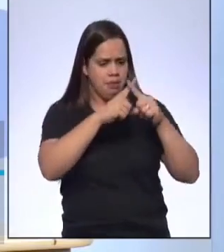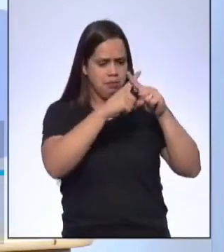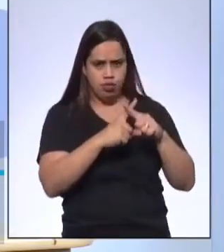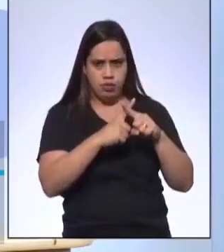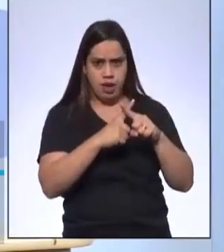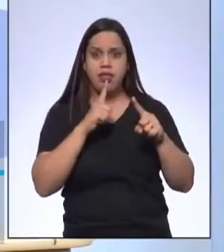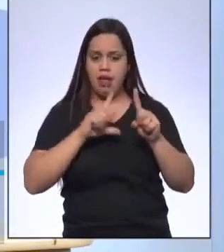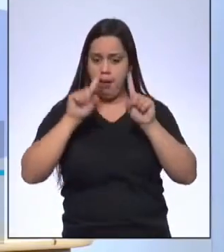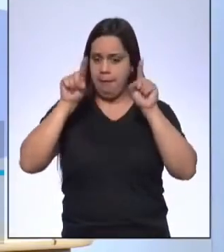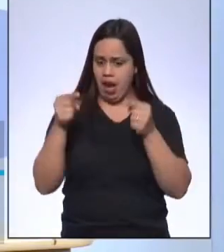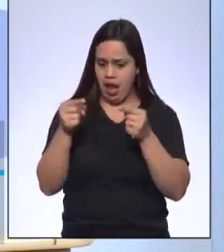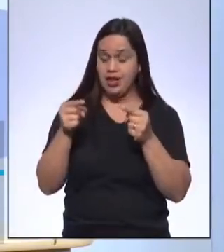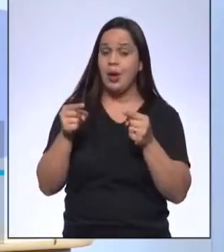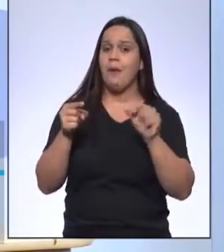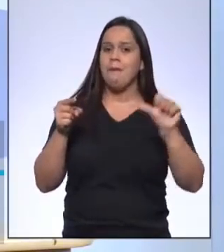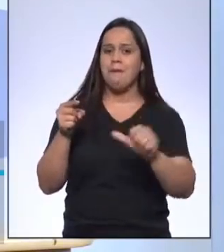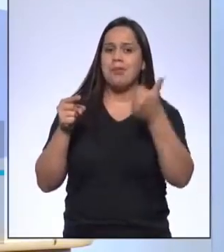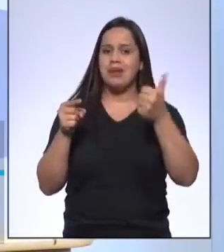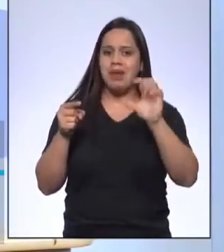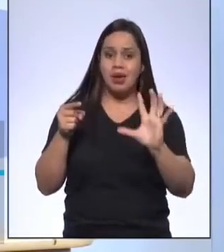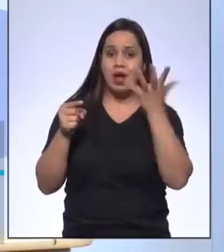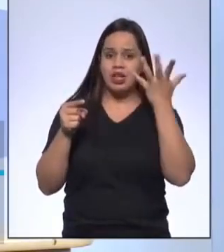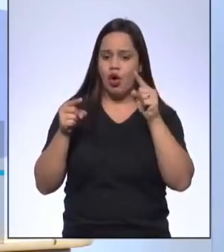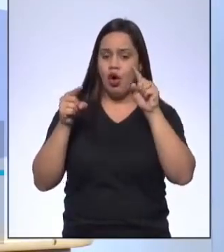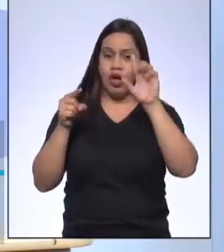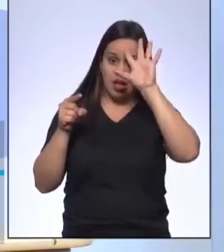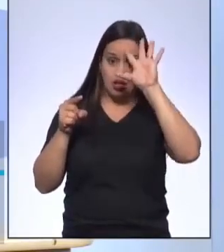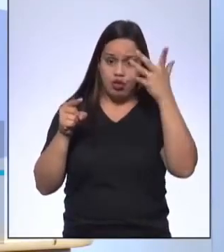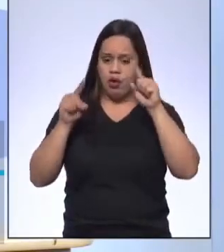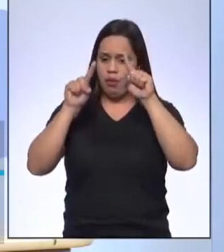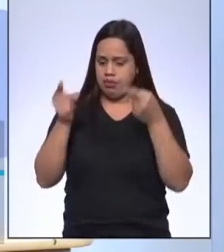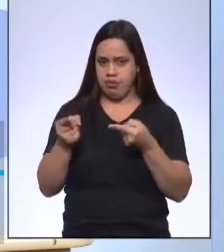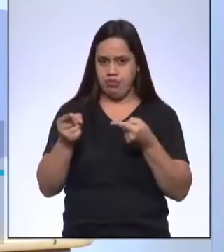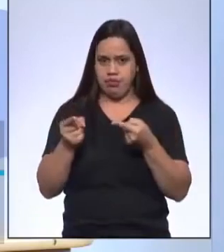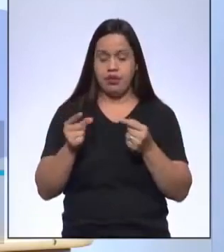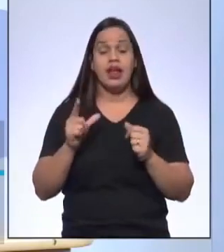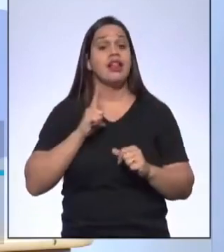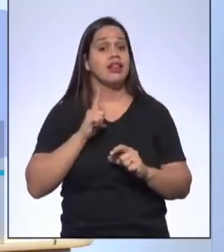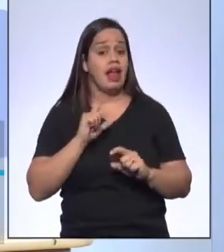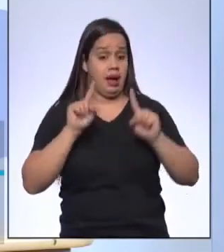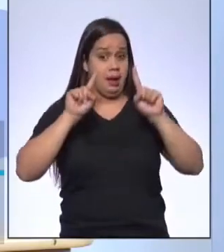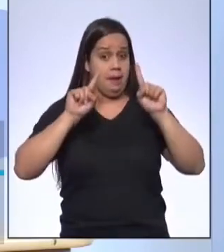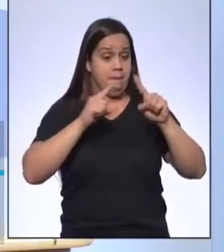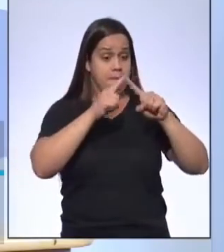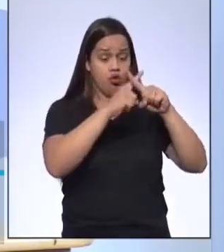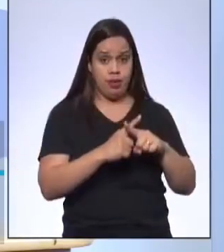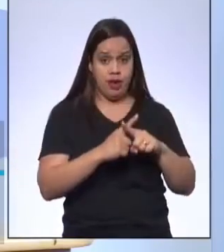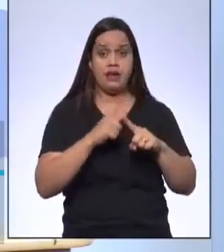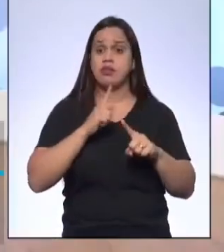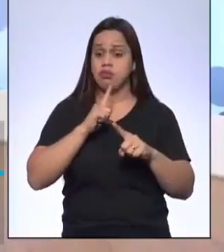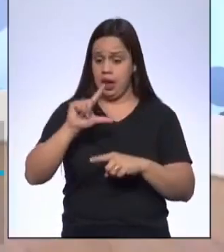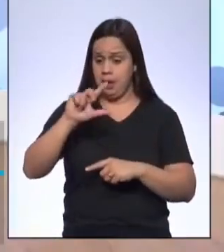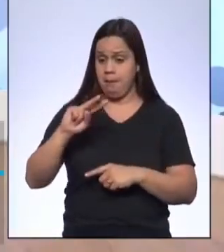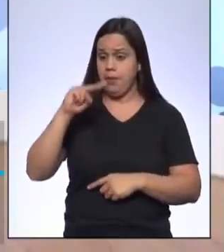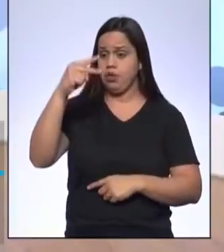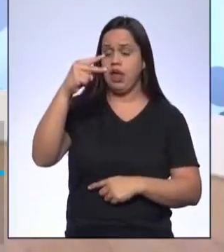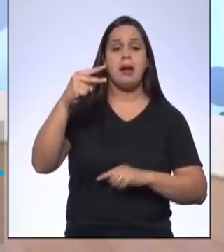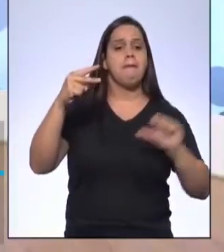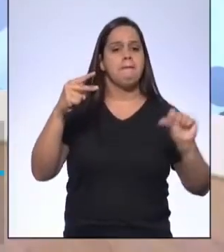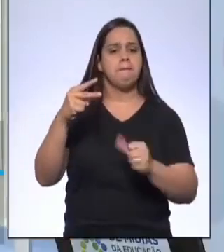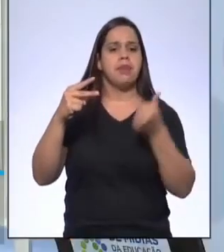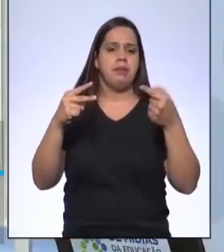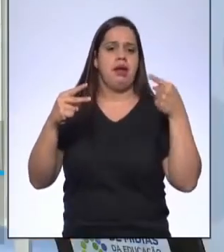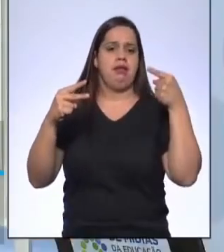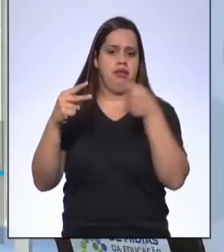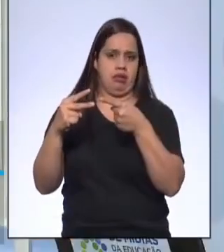primeiro parênteses. Sim. Tem a multiplicação e tem potência, primeiro a potência. Beleza, né? Então,